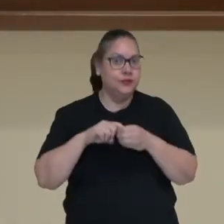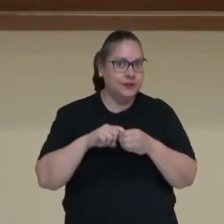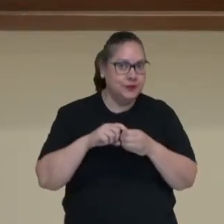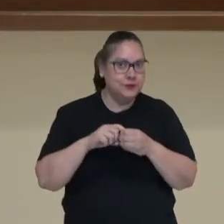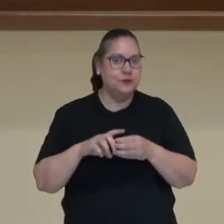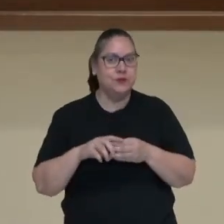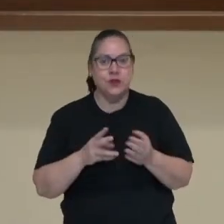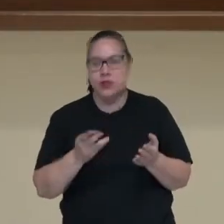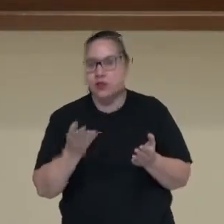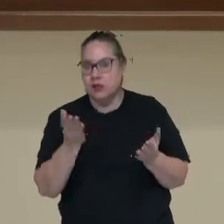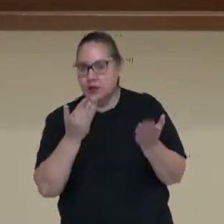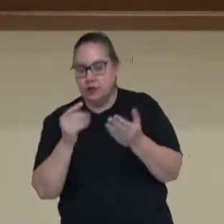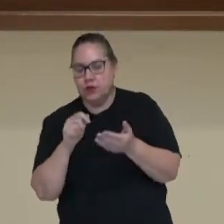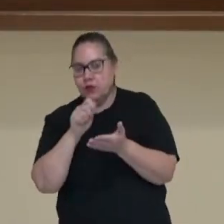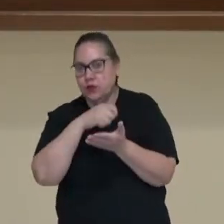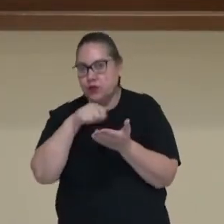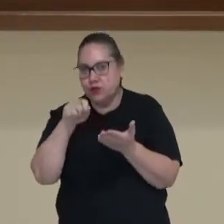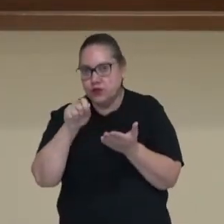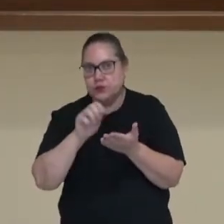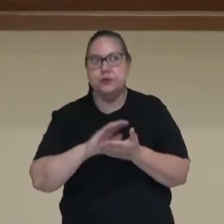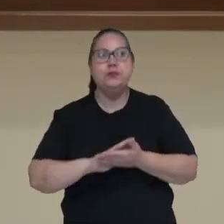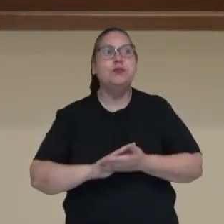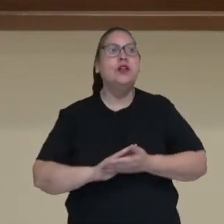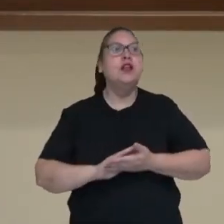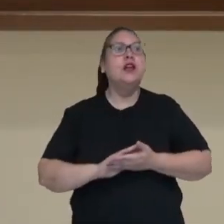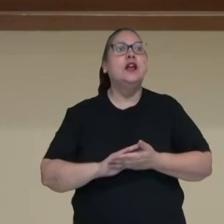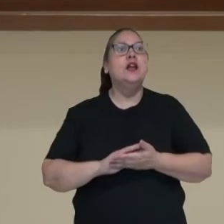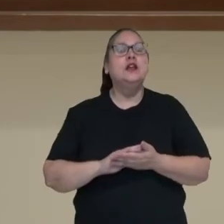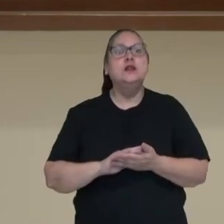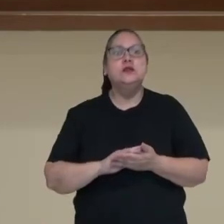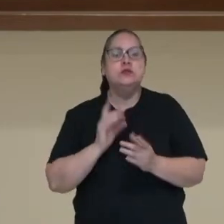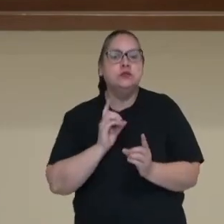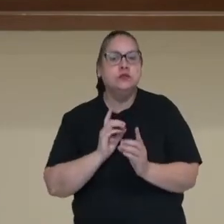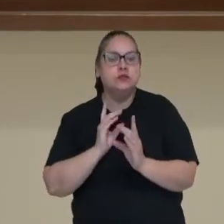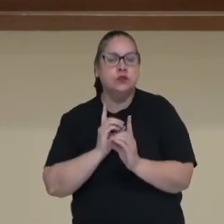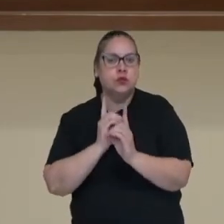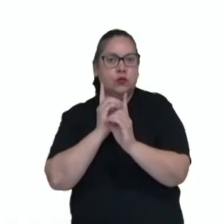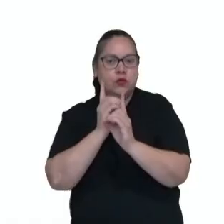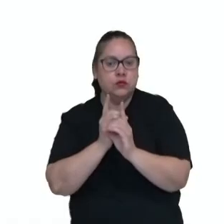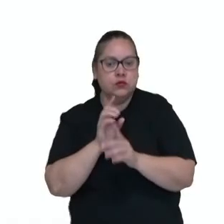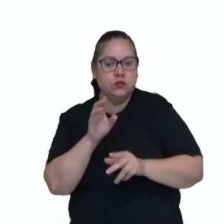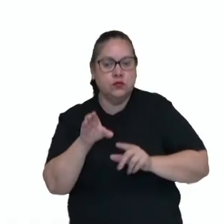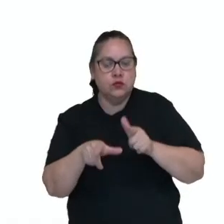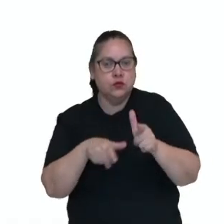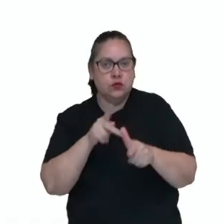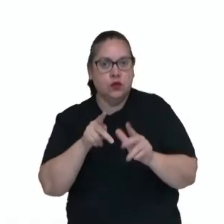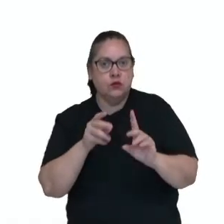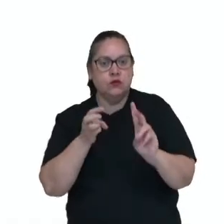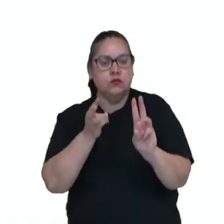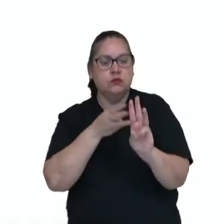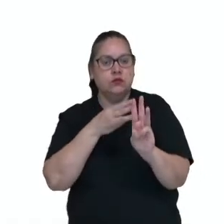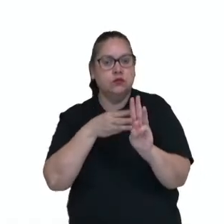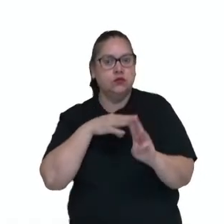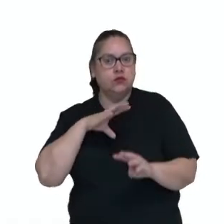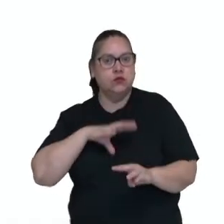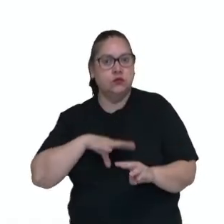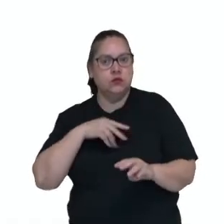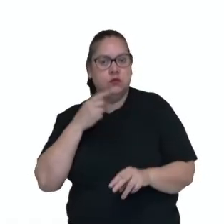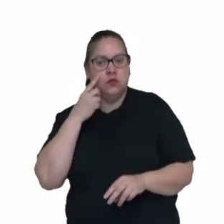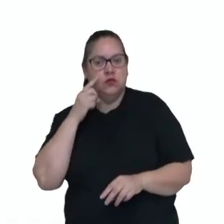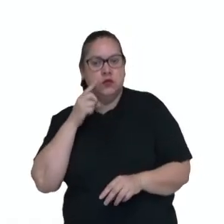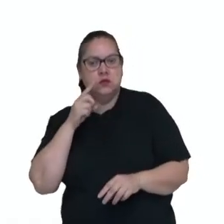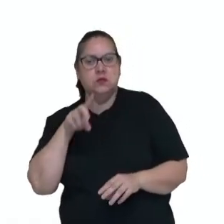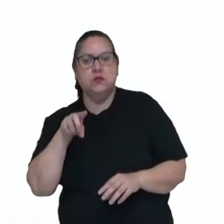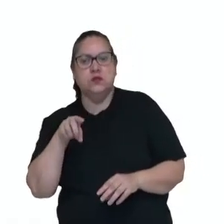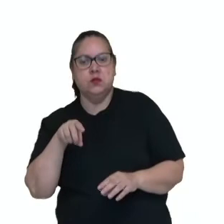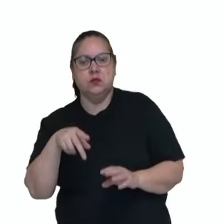Voltamos. Vamos corrigir essa para o prof. Roberto e a Giza. O encontro entre os povos indígenas e portugueses foi marcado por uma visão etnocêntrica, ou